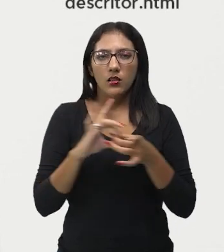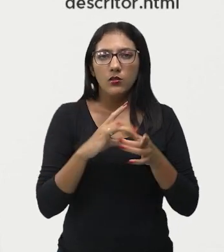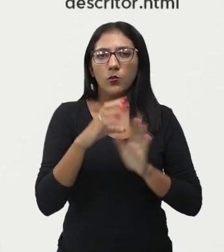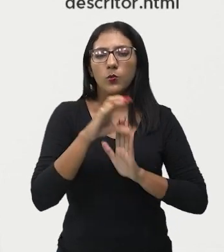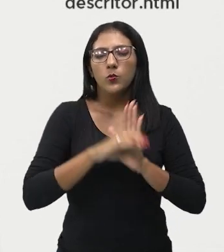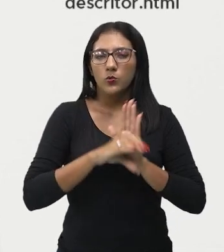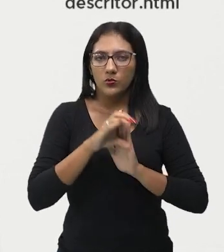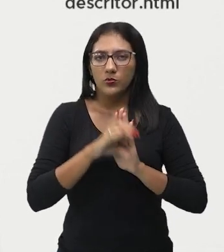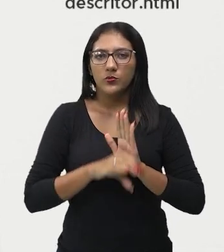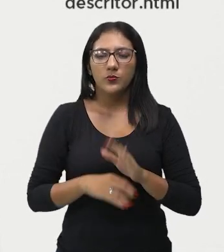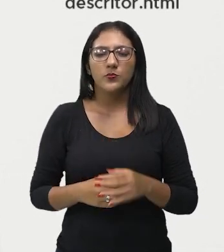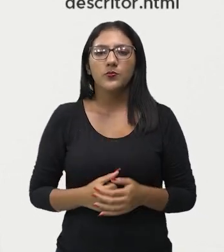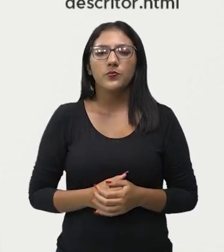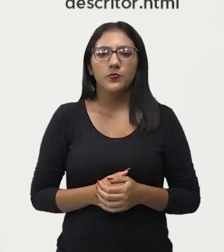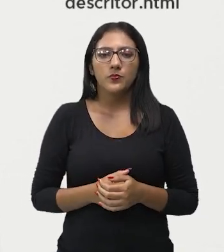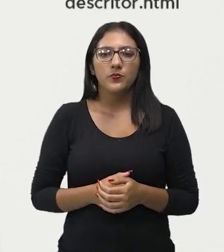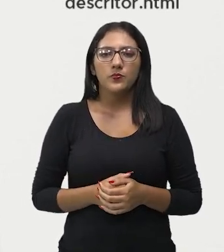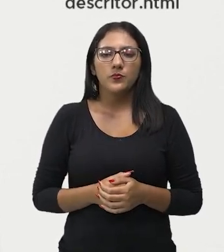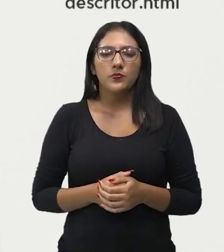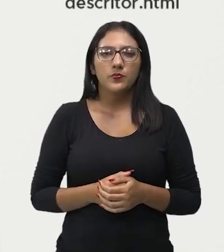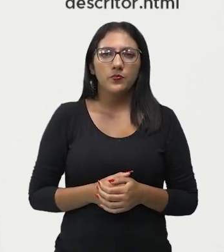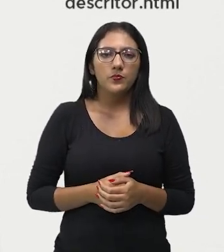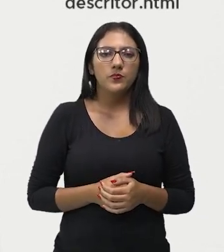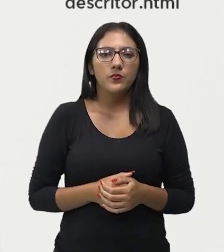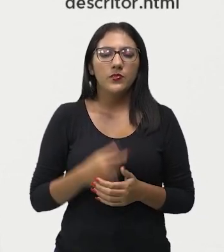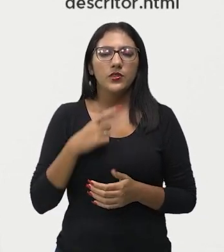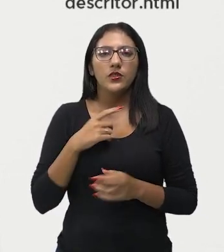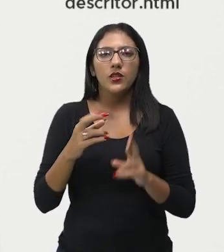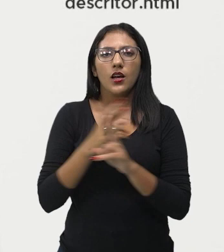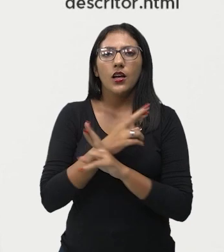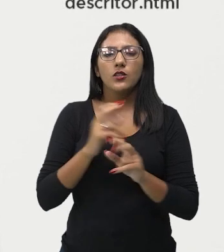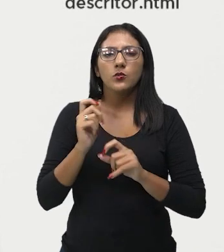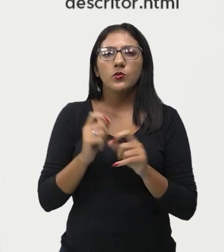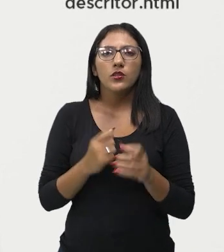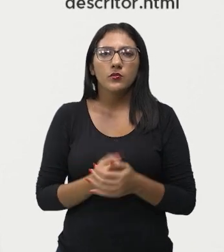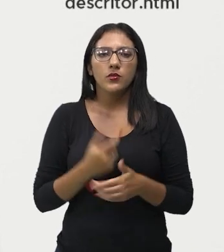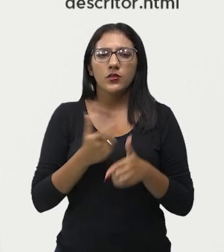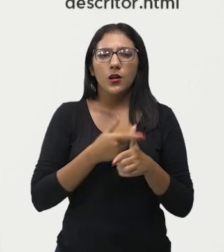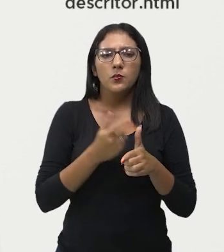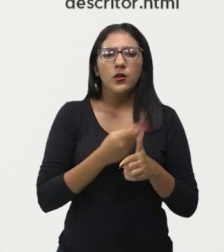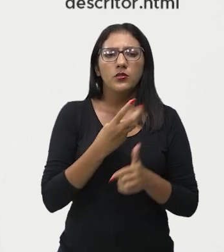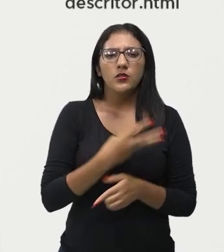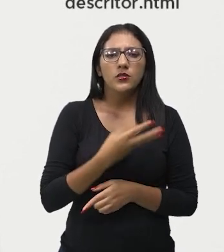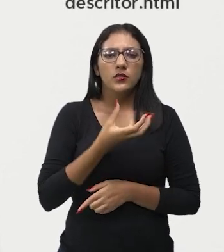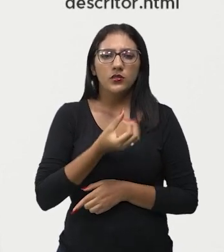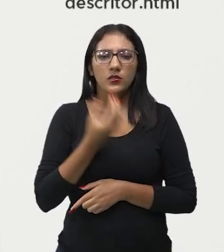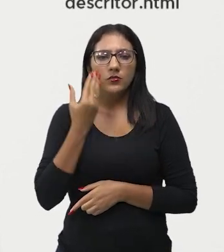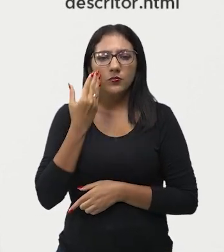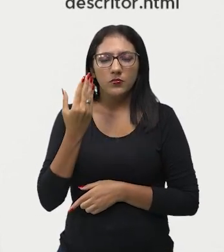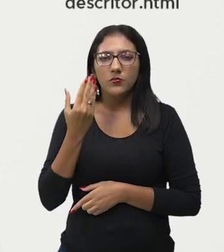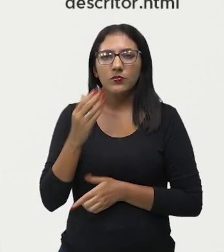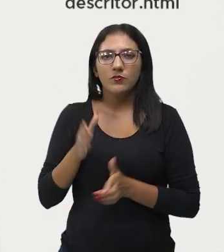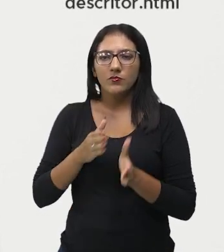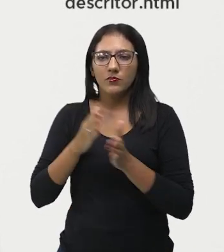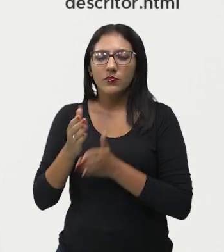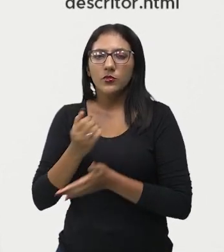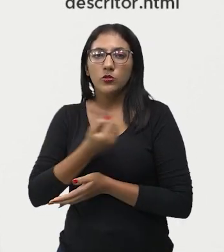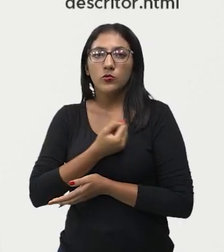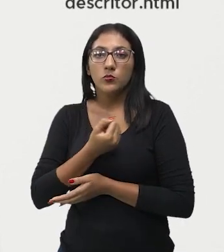questão da Juliana. Frequência absoluta que referente aos alunos que calçam 36, frequência absoluta seria igual